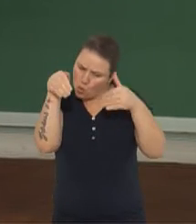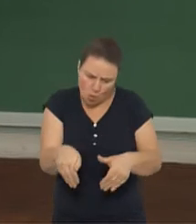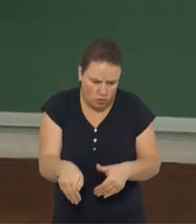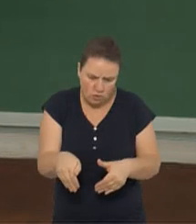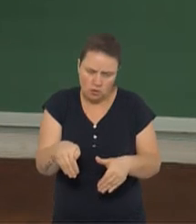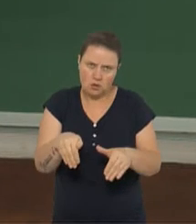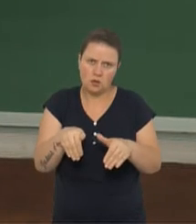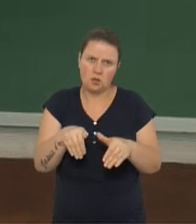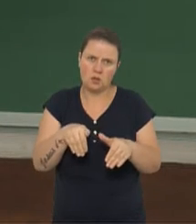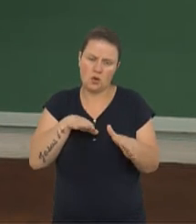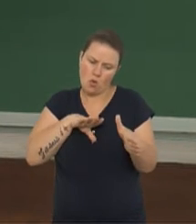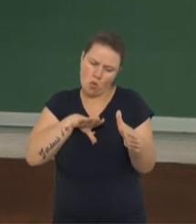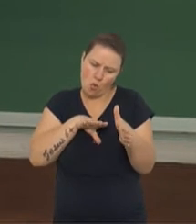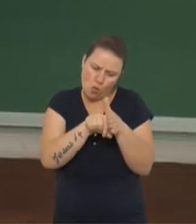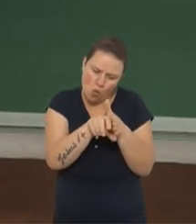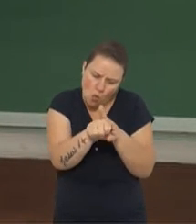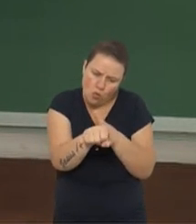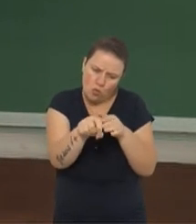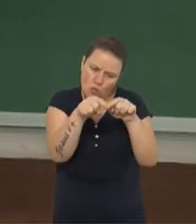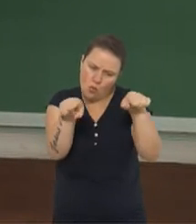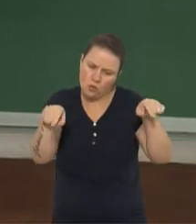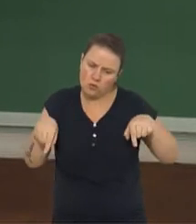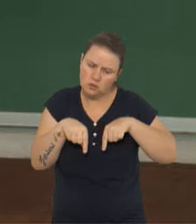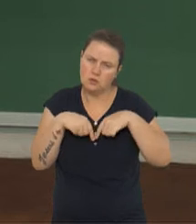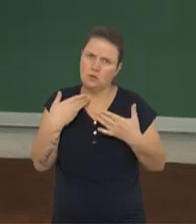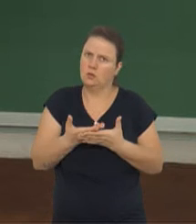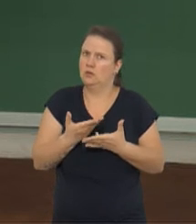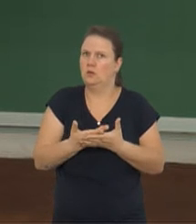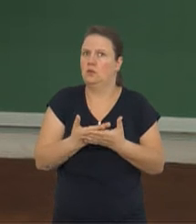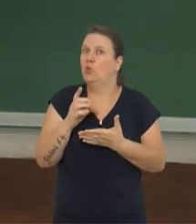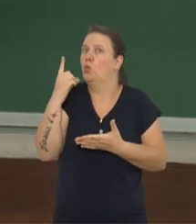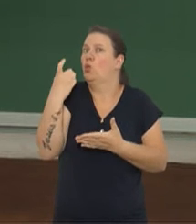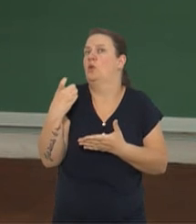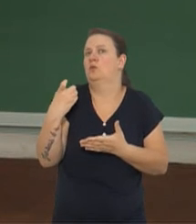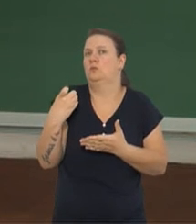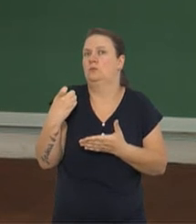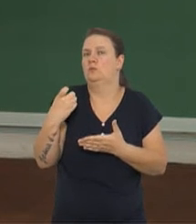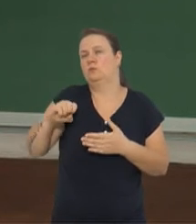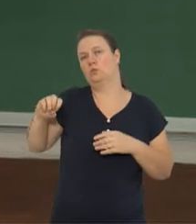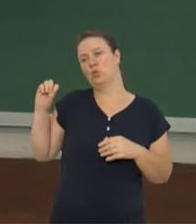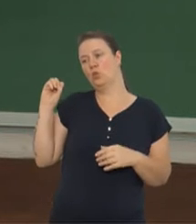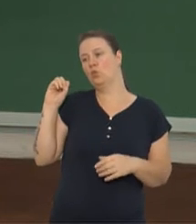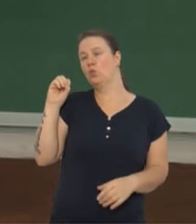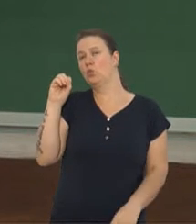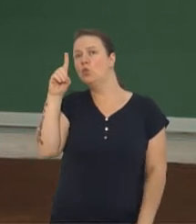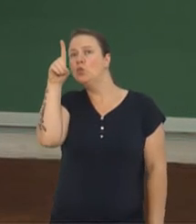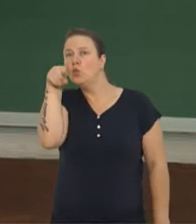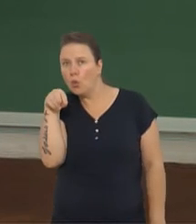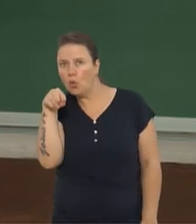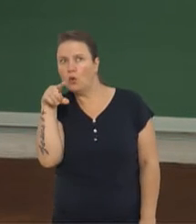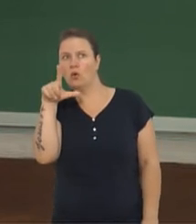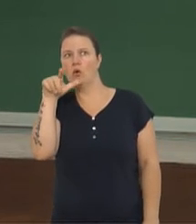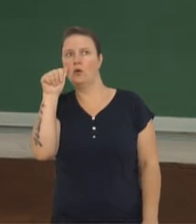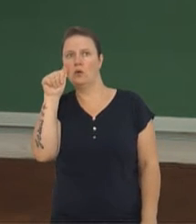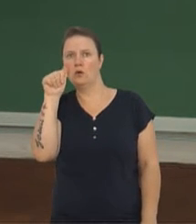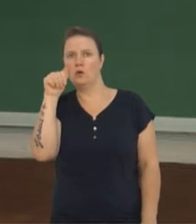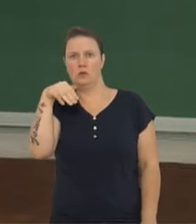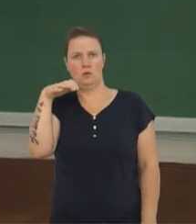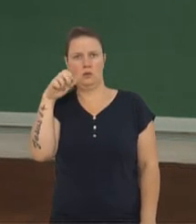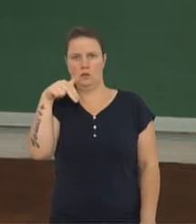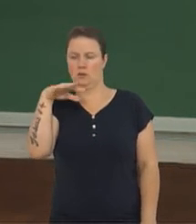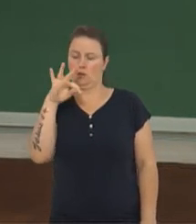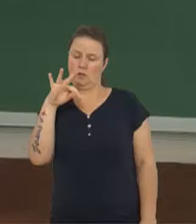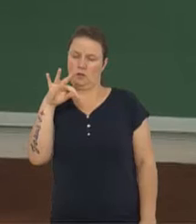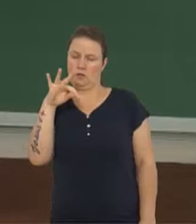ele somente estuda no classroom, não em outro ambiente. Solamente estuda em classroom, ok?